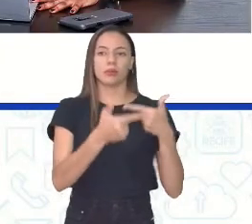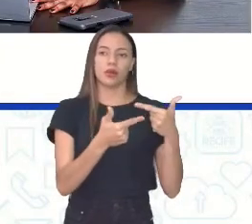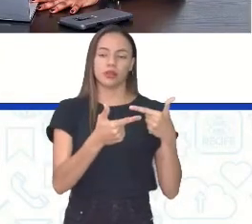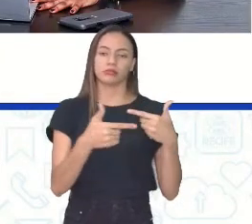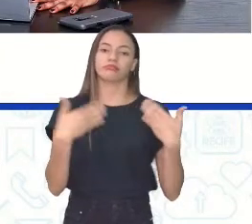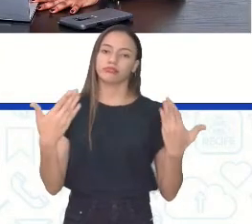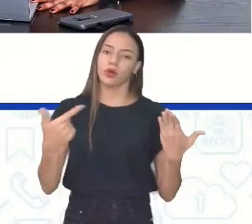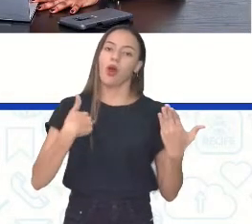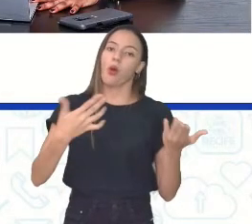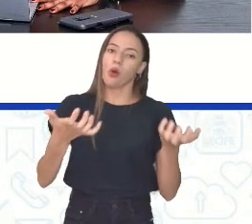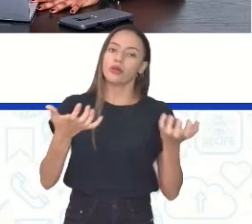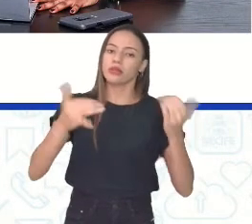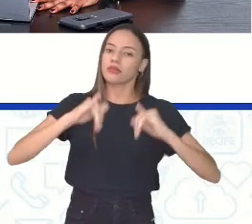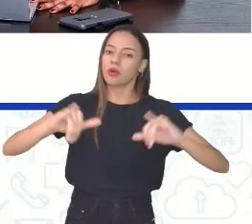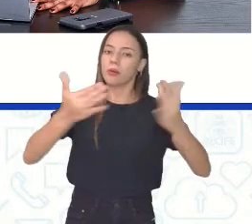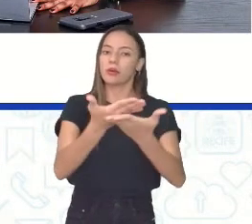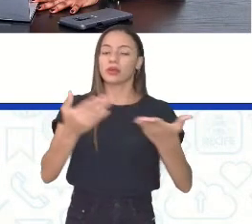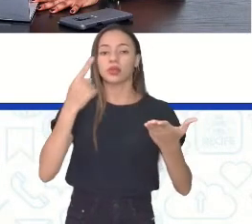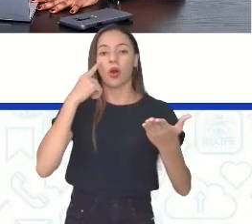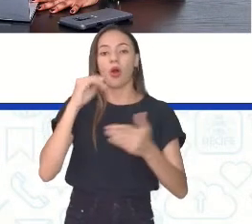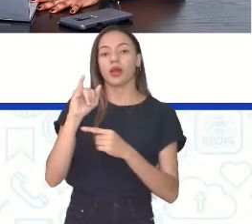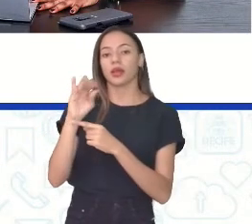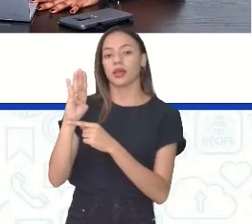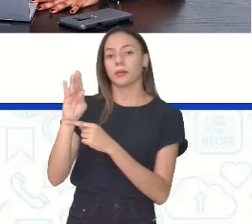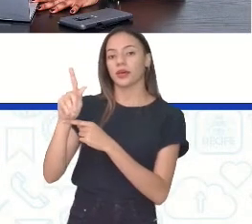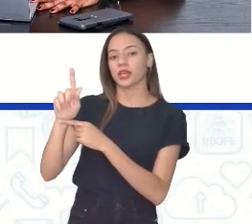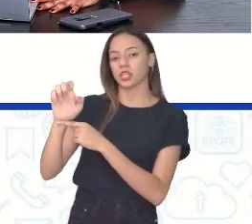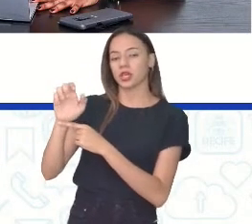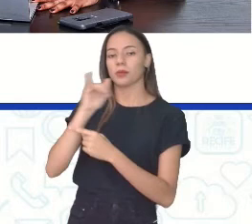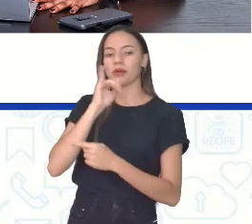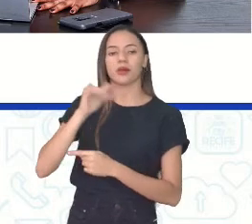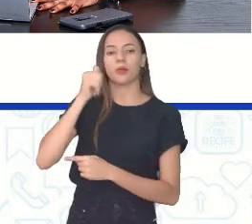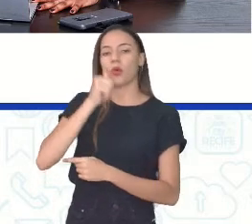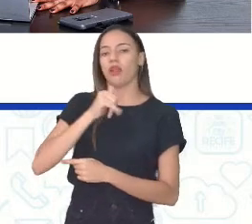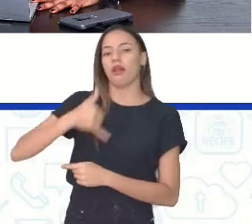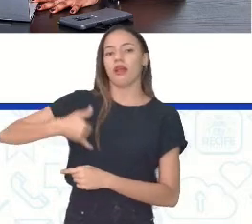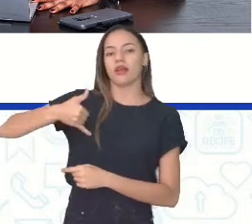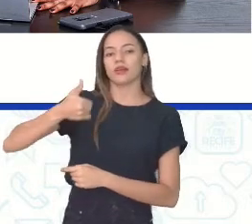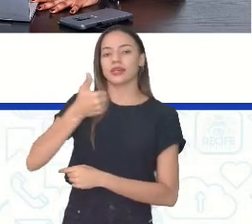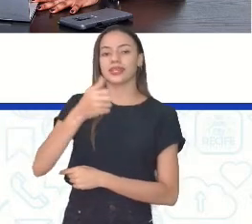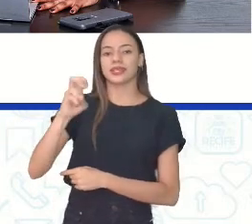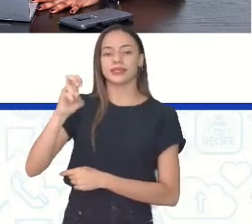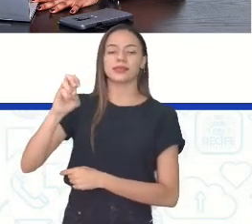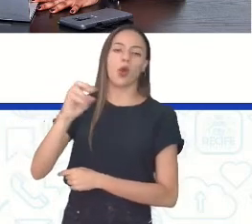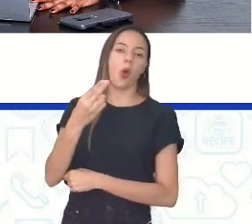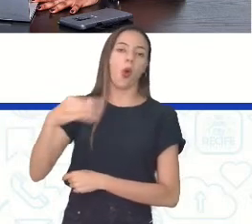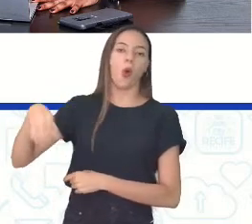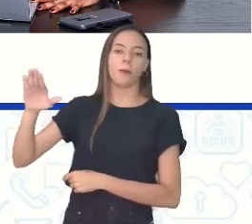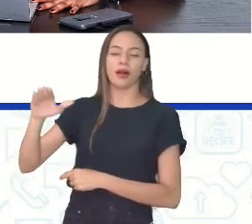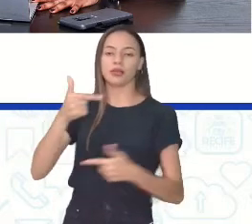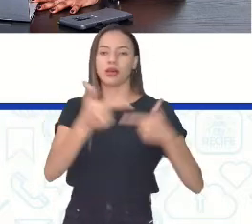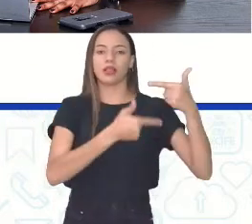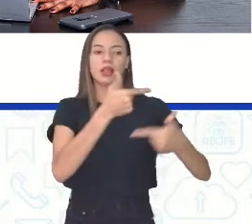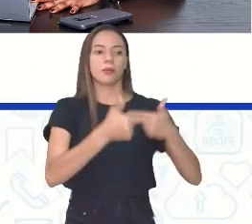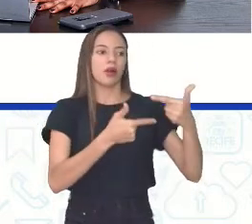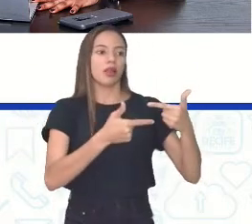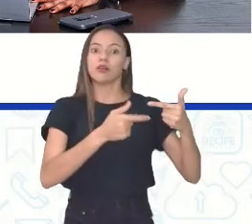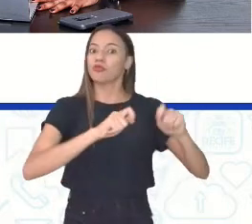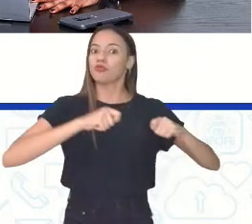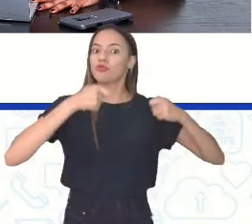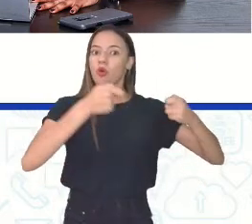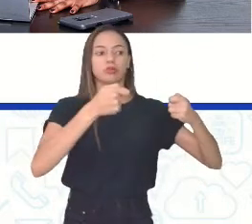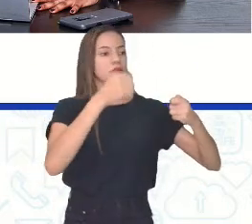queria passar. E de acordo com o IBGE, mulheres com 15 anos ou mais integram a força de trabalho no país. Portanto,